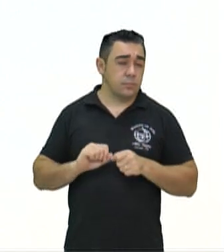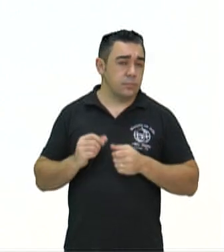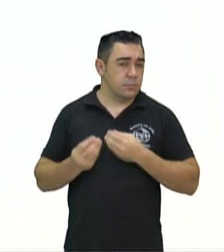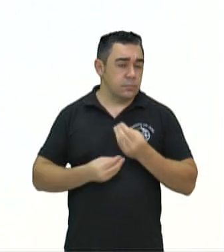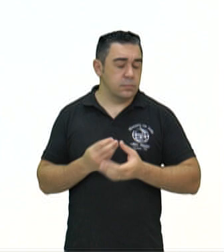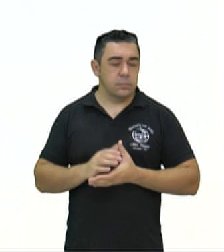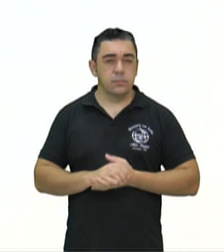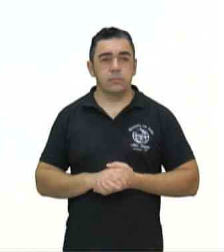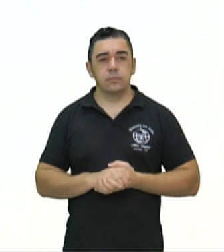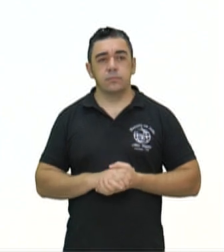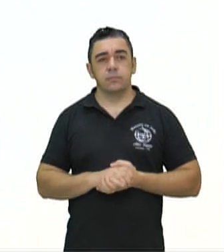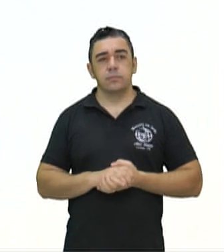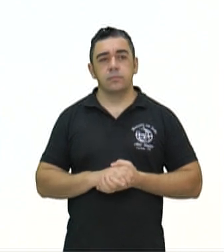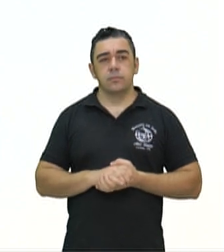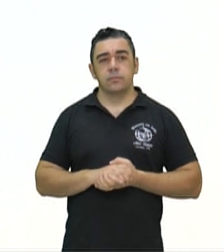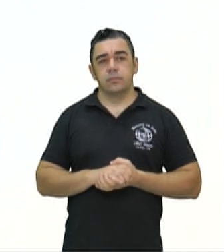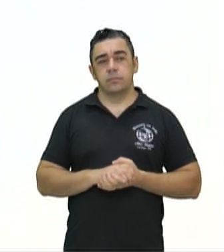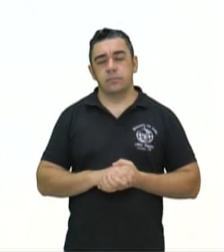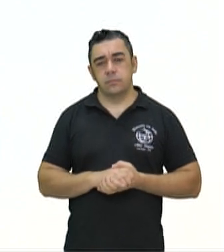resolver ele?